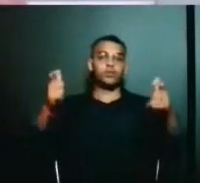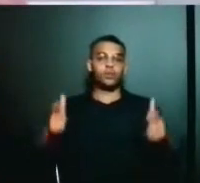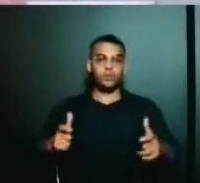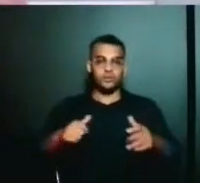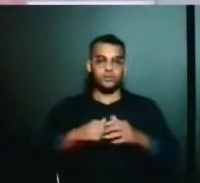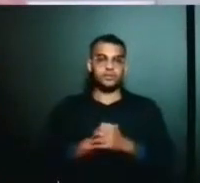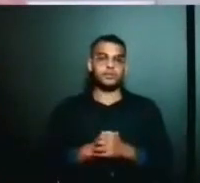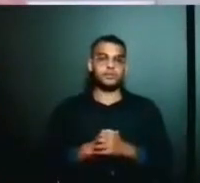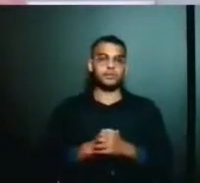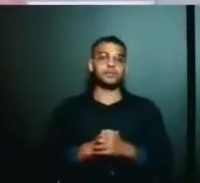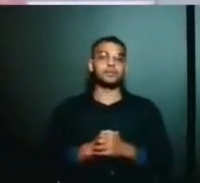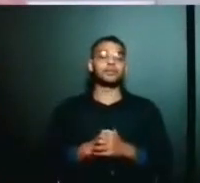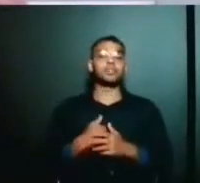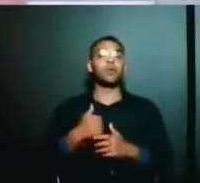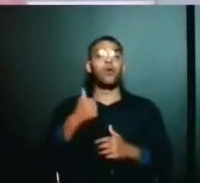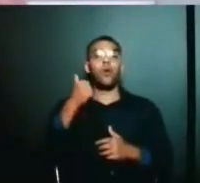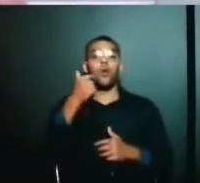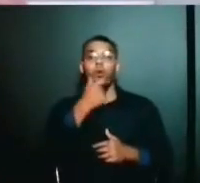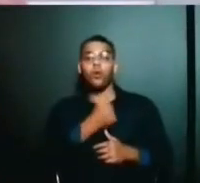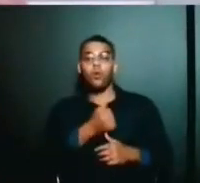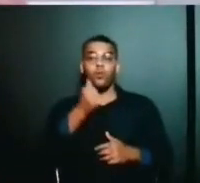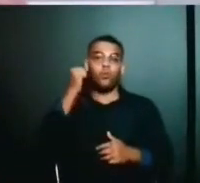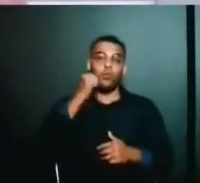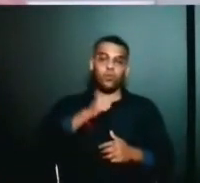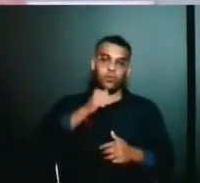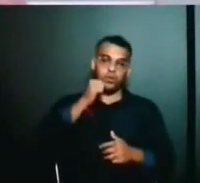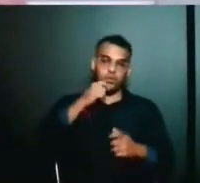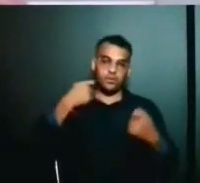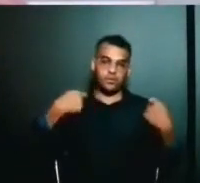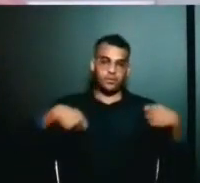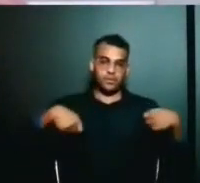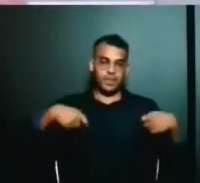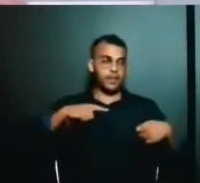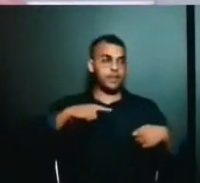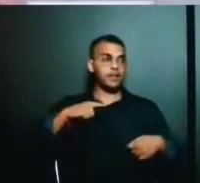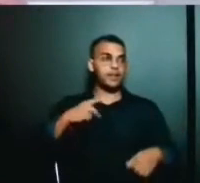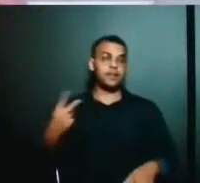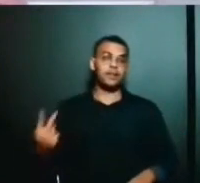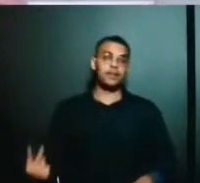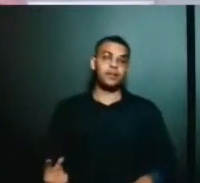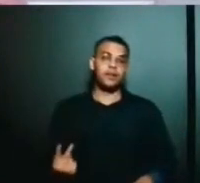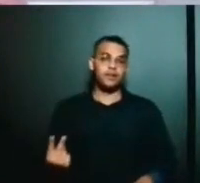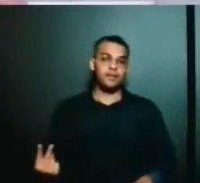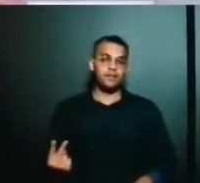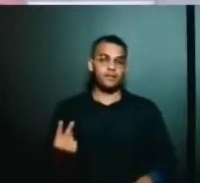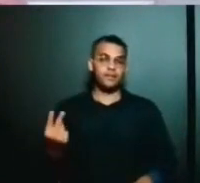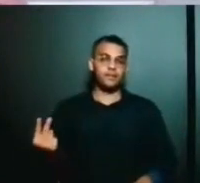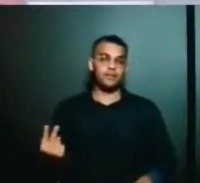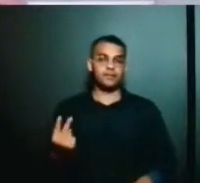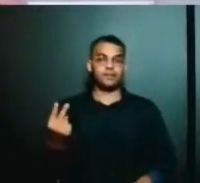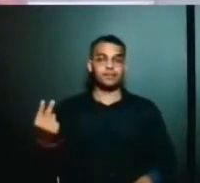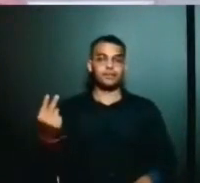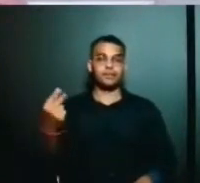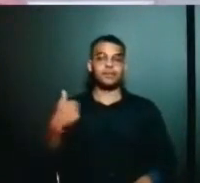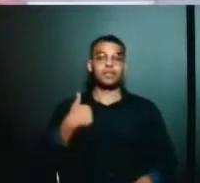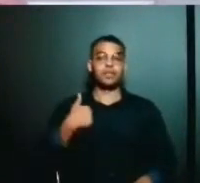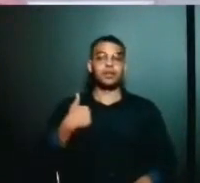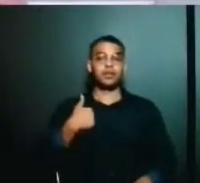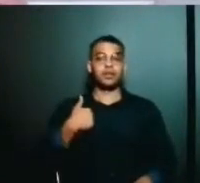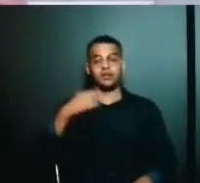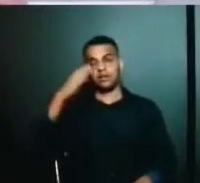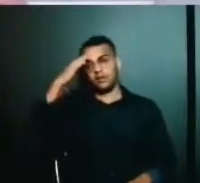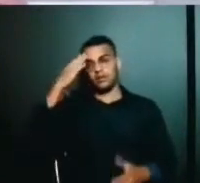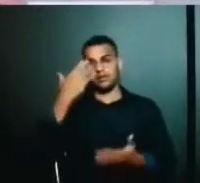Mas homens e mulheres juntos, com esses princípios que a Ana Paula mencionou, e eu acredito muito em Deus,